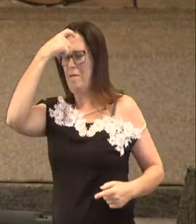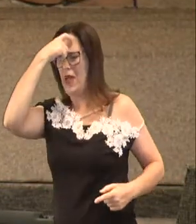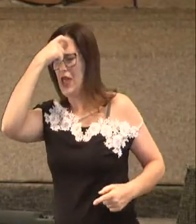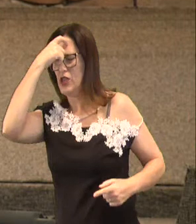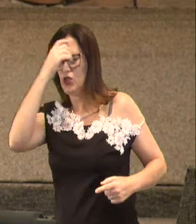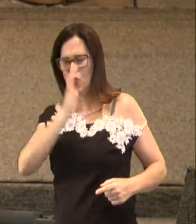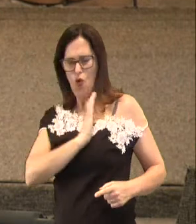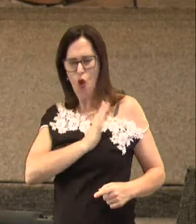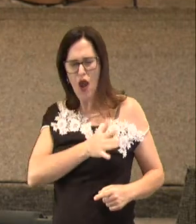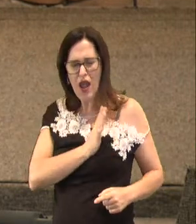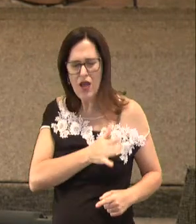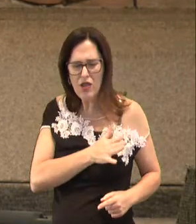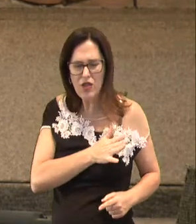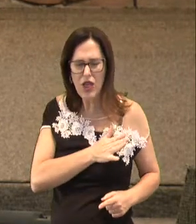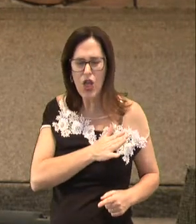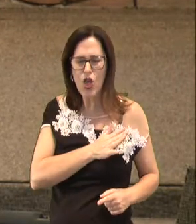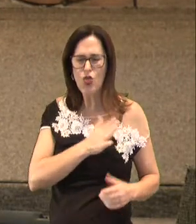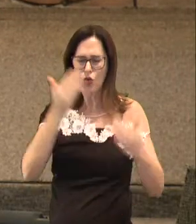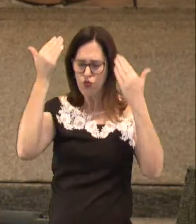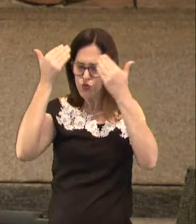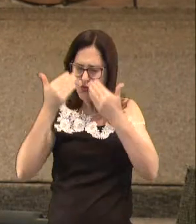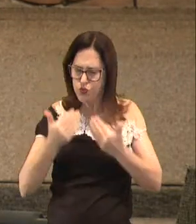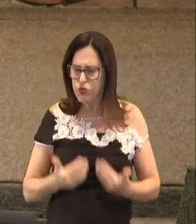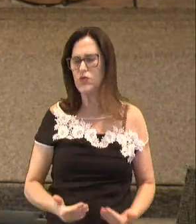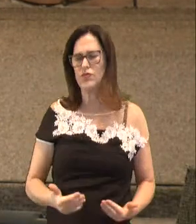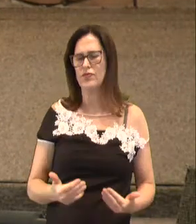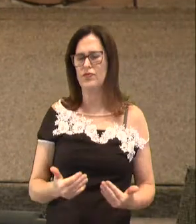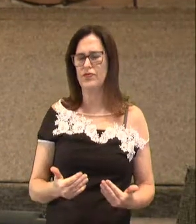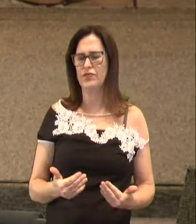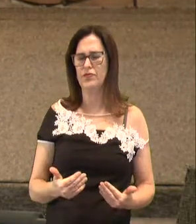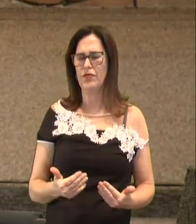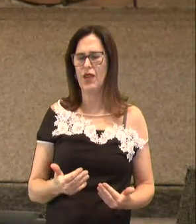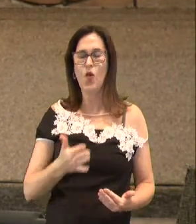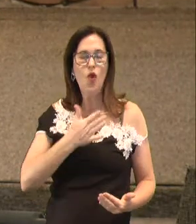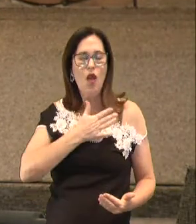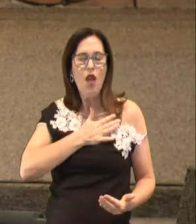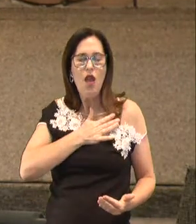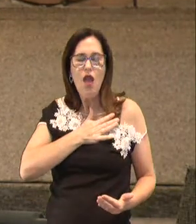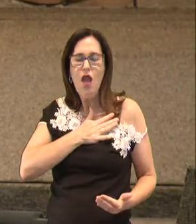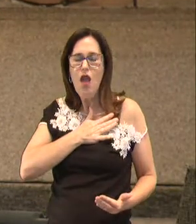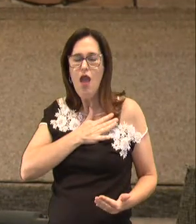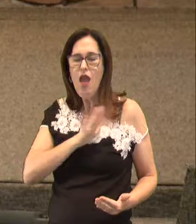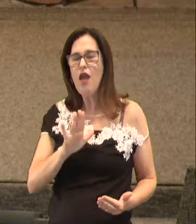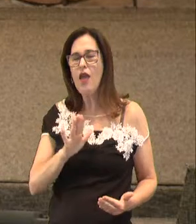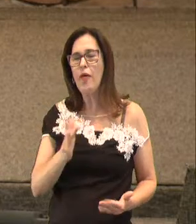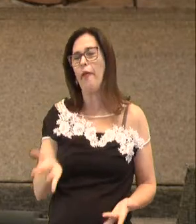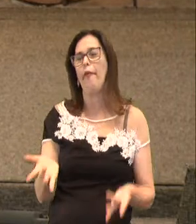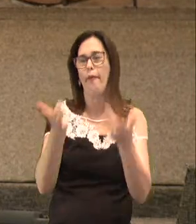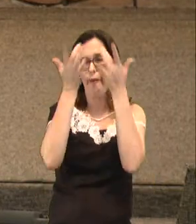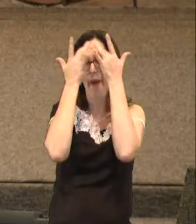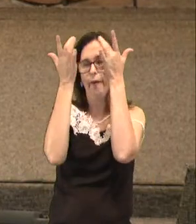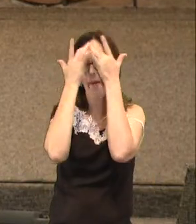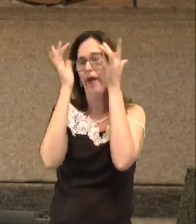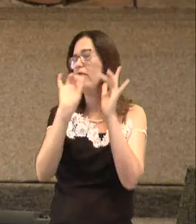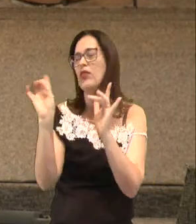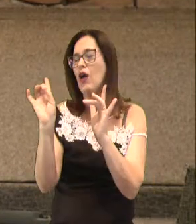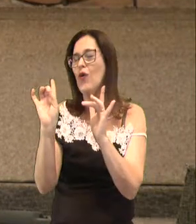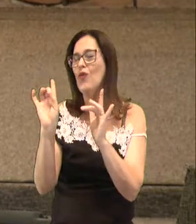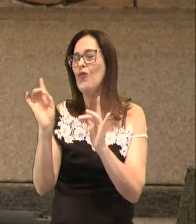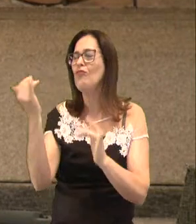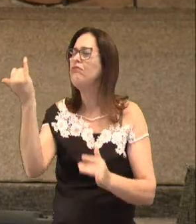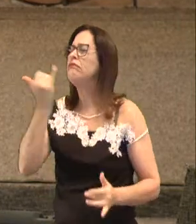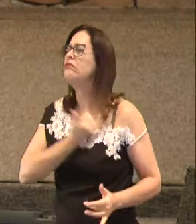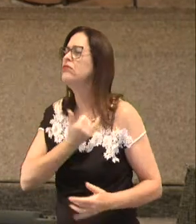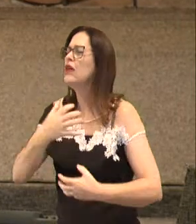nosso coração, em todo o nosso ser. Não queremos, ó Deus, decorar versículos, queremos, ó Pai, ouvir